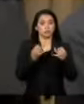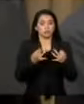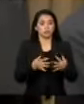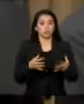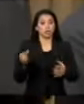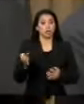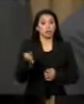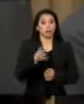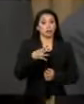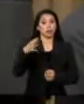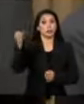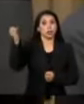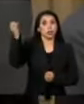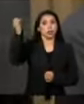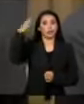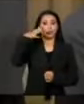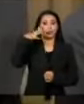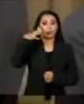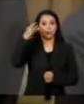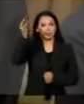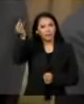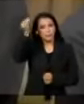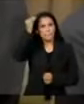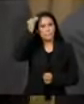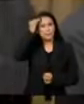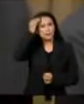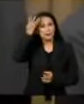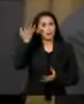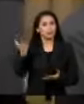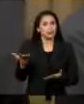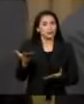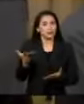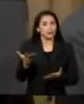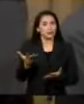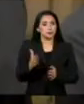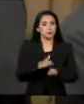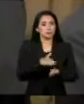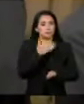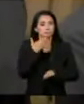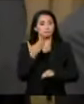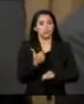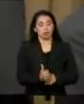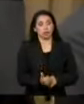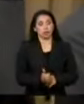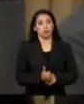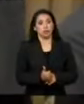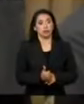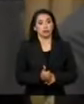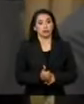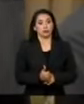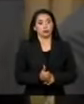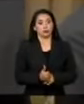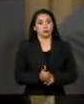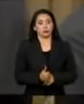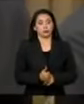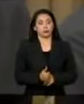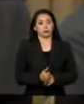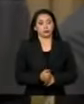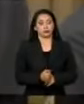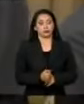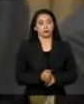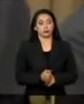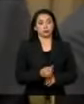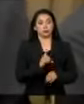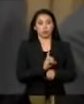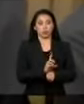luzes ao entendimento muito bem colocado pelo doutor Antônio de Almeida